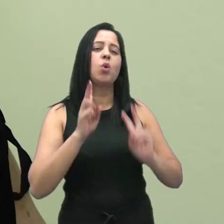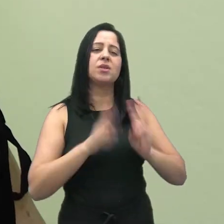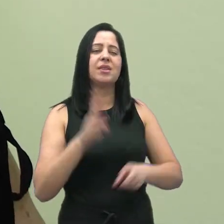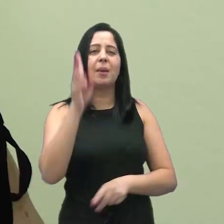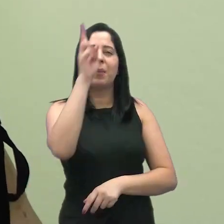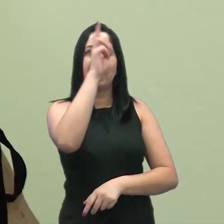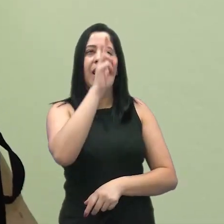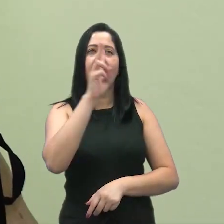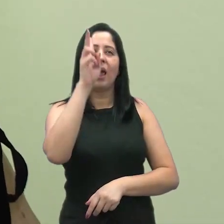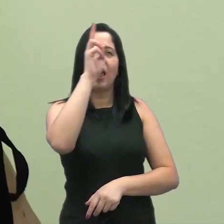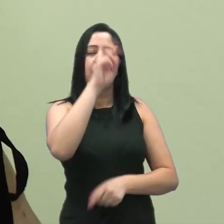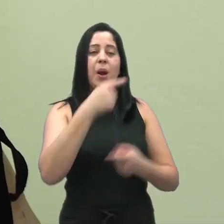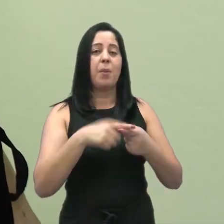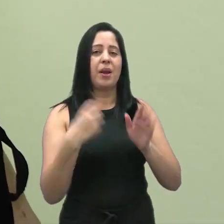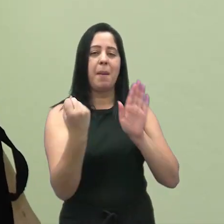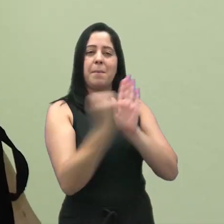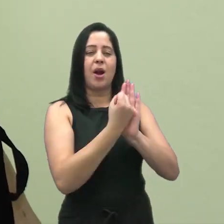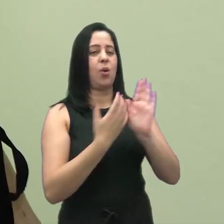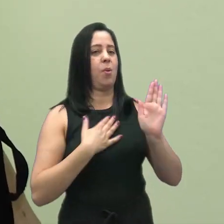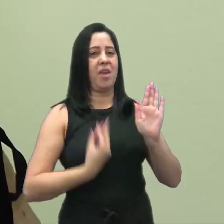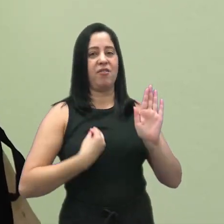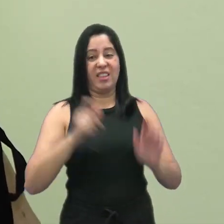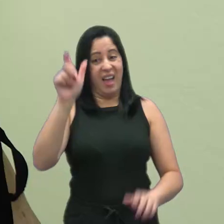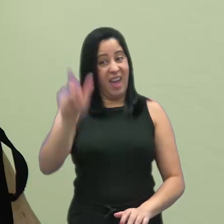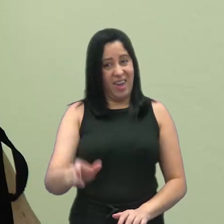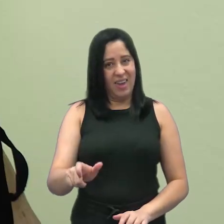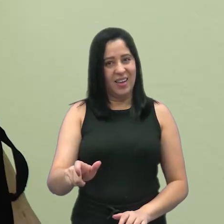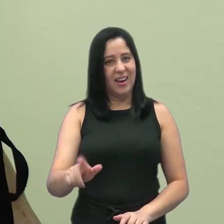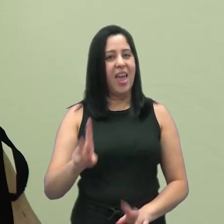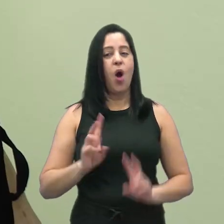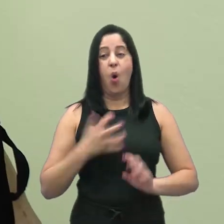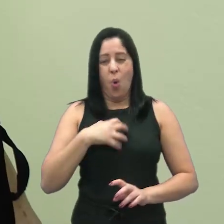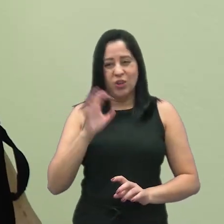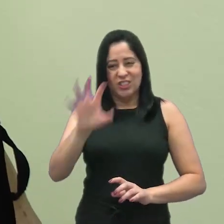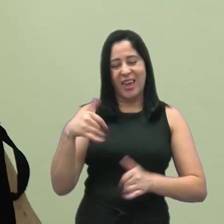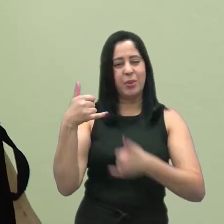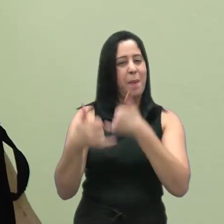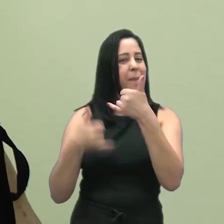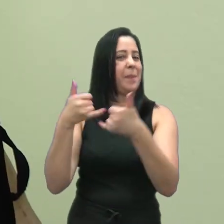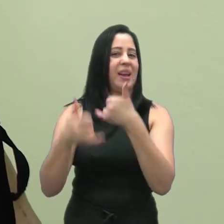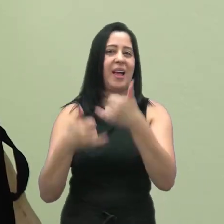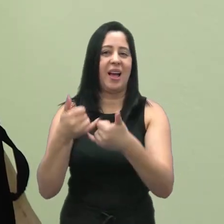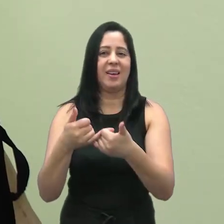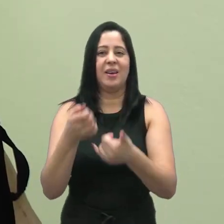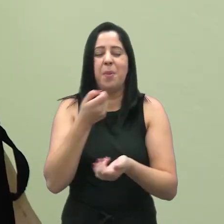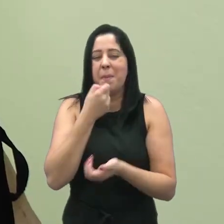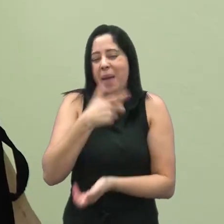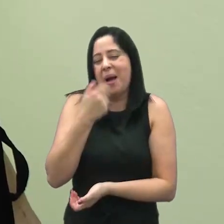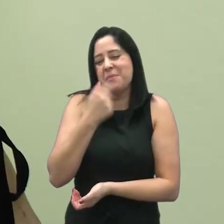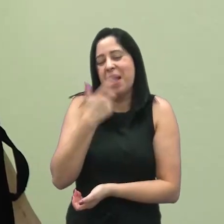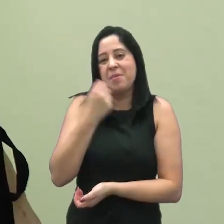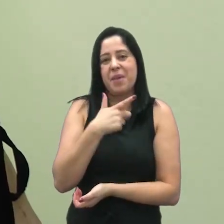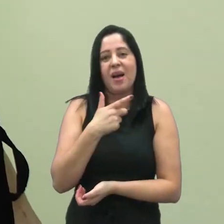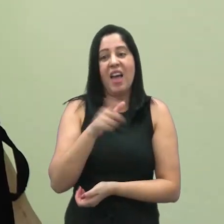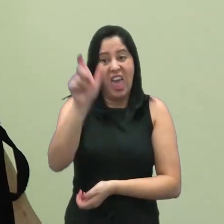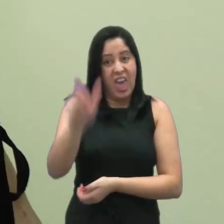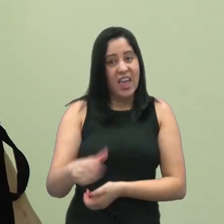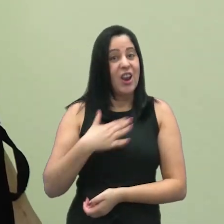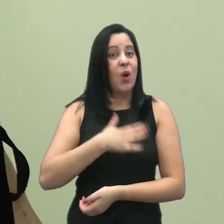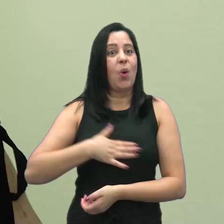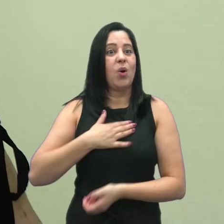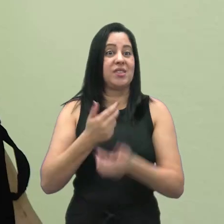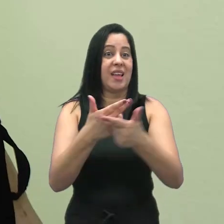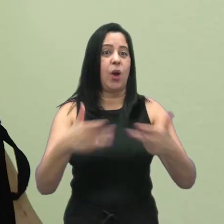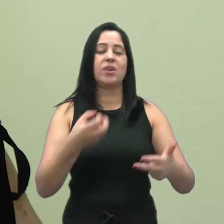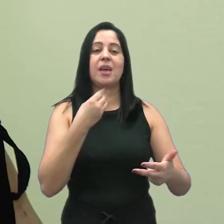Tudo lembra, tudo marcou, tudo, porque ele era muito brincalhão, ele era muito, gostava de tudo que é